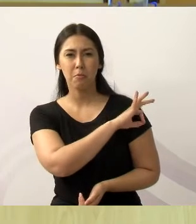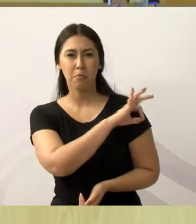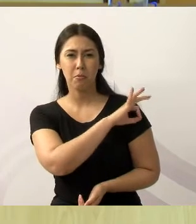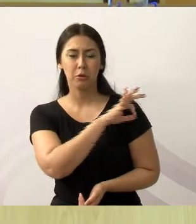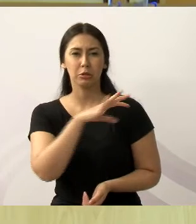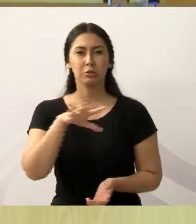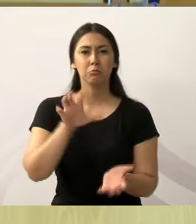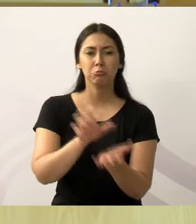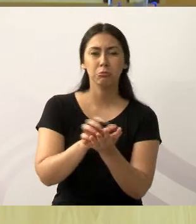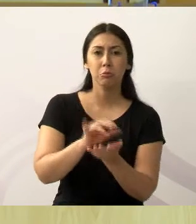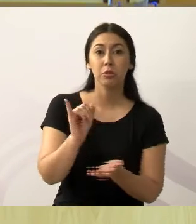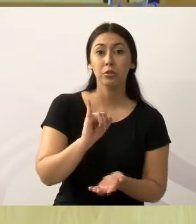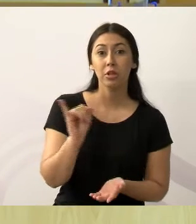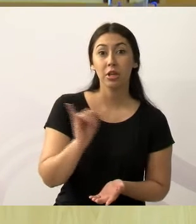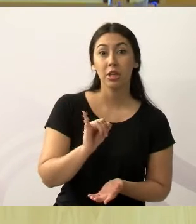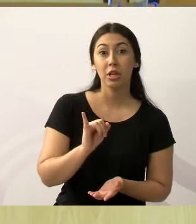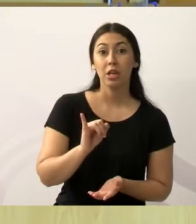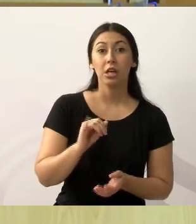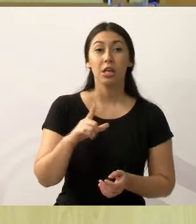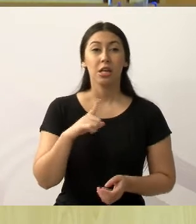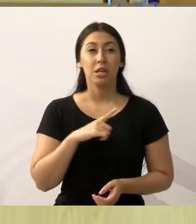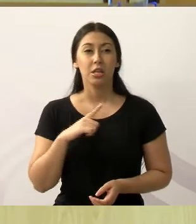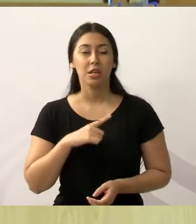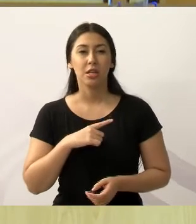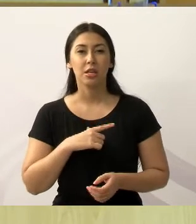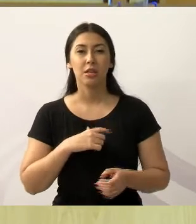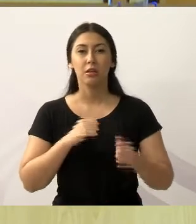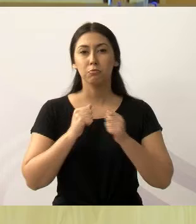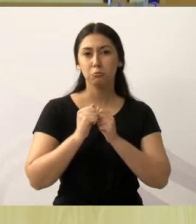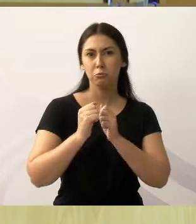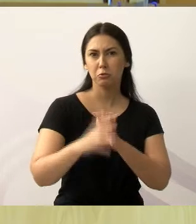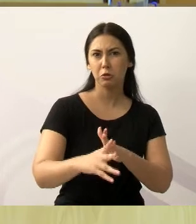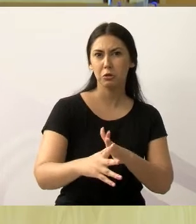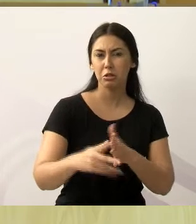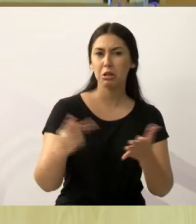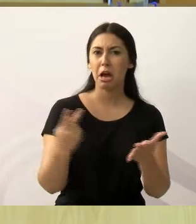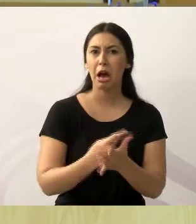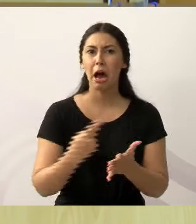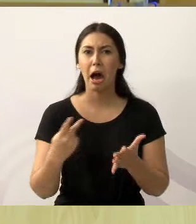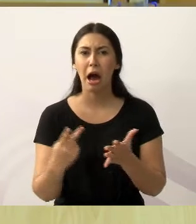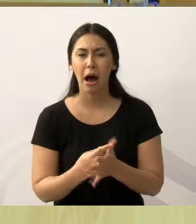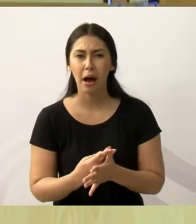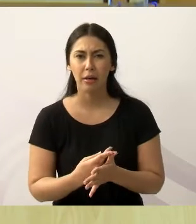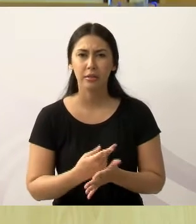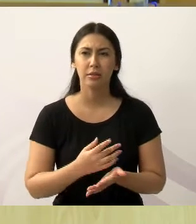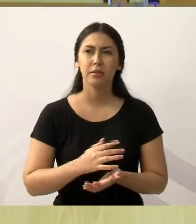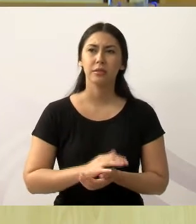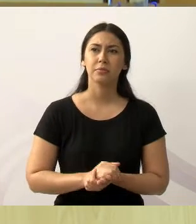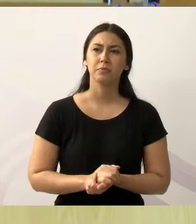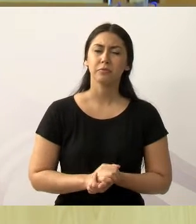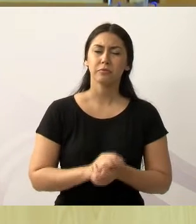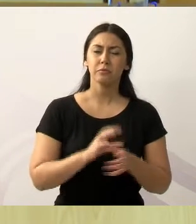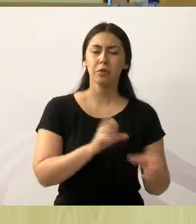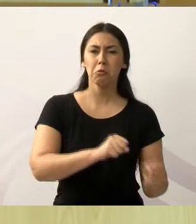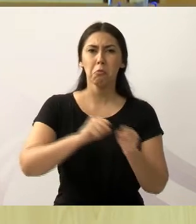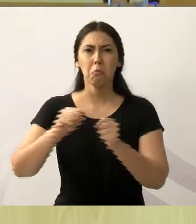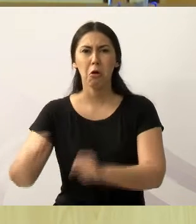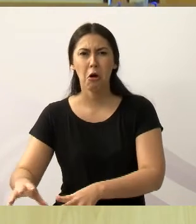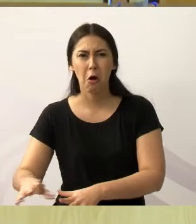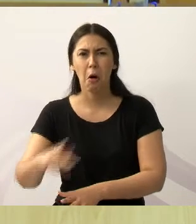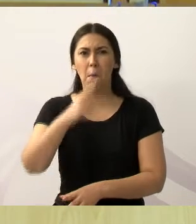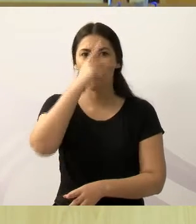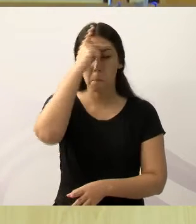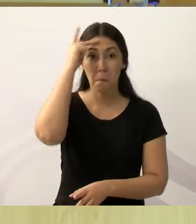a indecorosa e até criminosa ação de conduzir um homem em condições de vulnerabilidade que supostamente